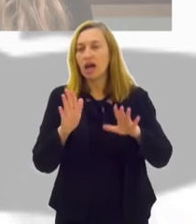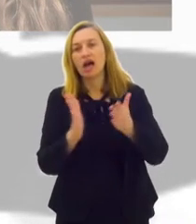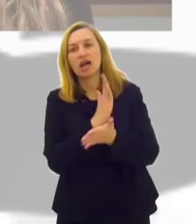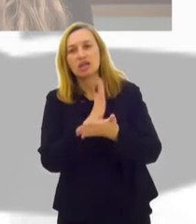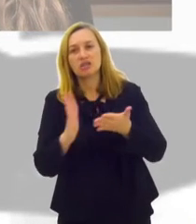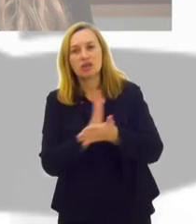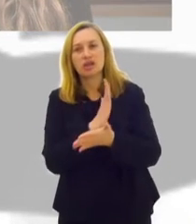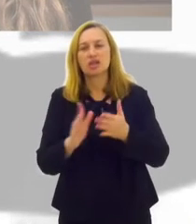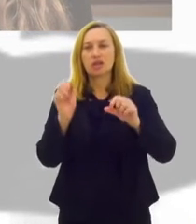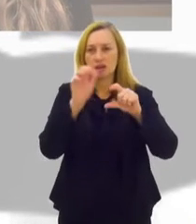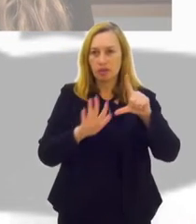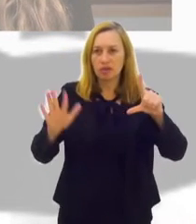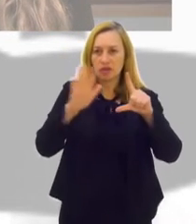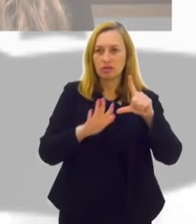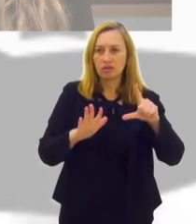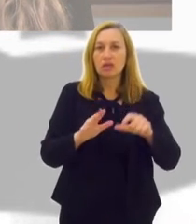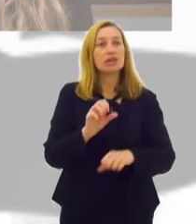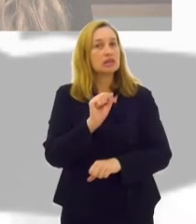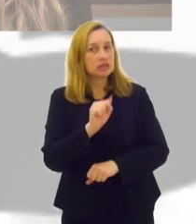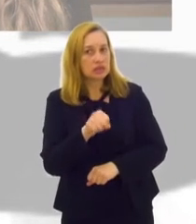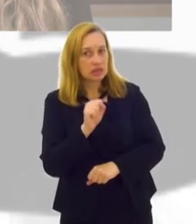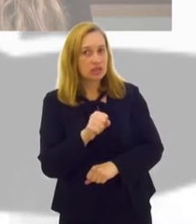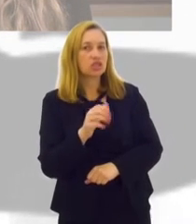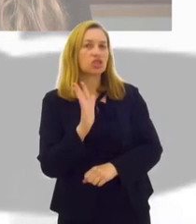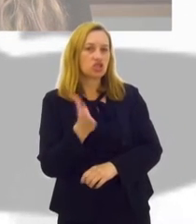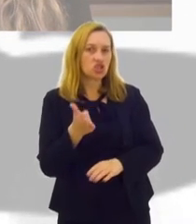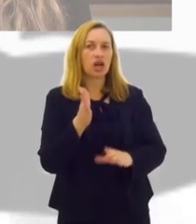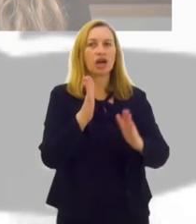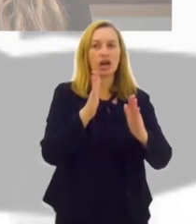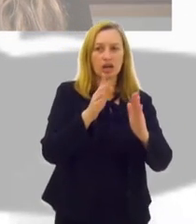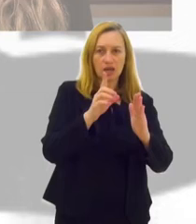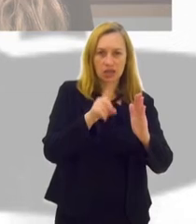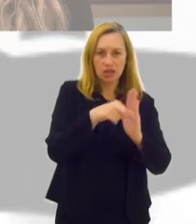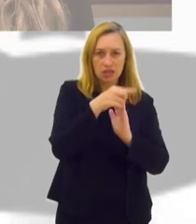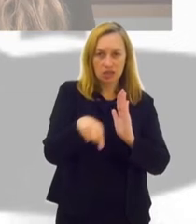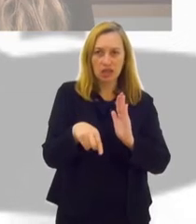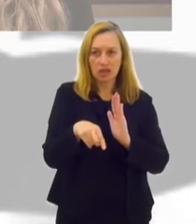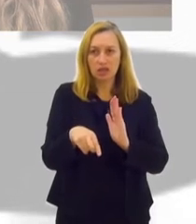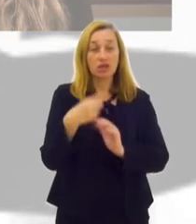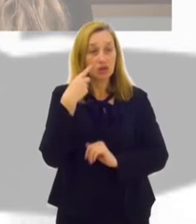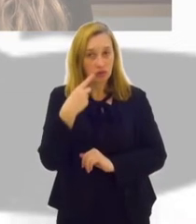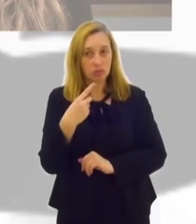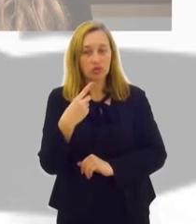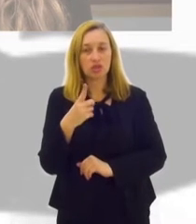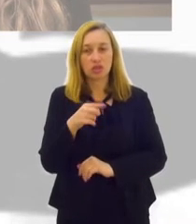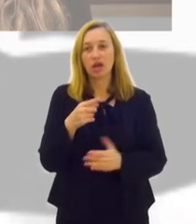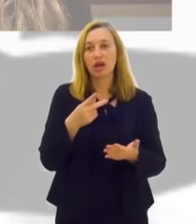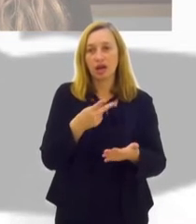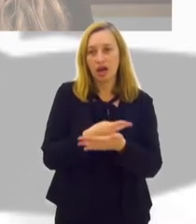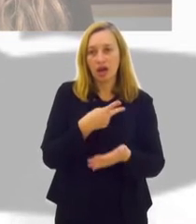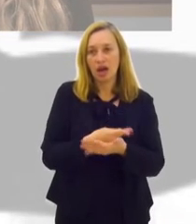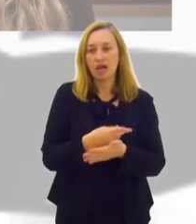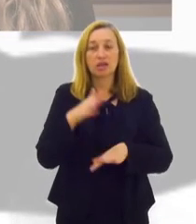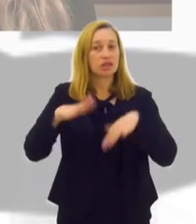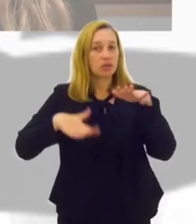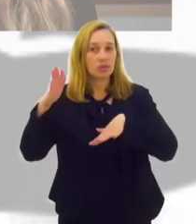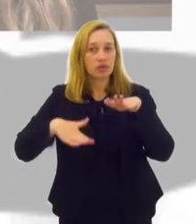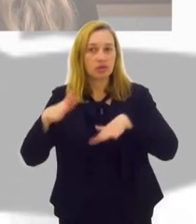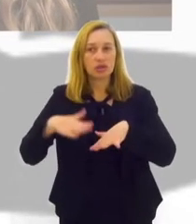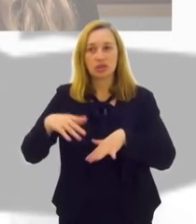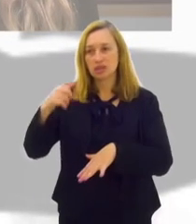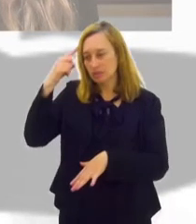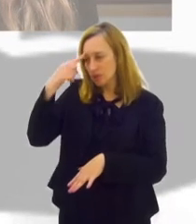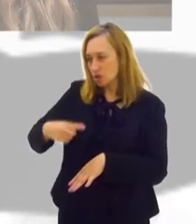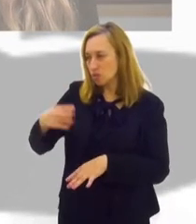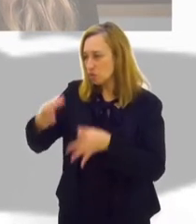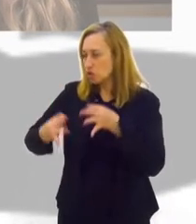vezes, as plataformas já respondem, olha, houve e já retiramos o conteúdo do ar porque vimos que era um disparo em massa, independentemente de